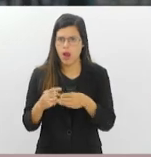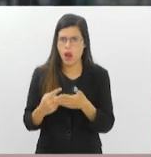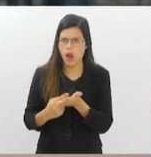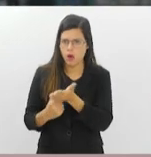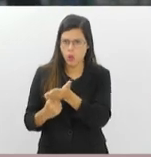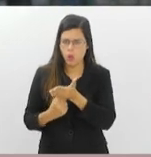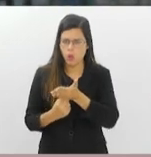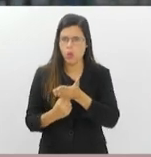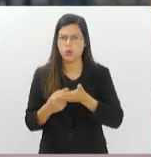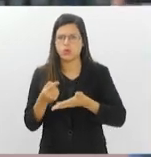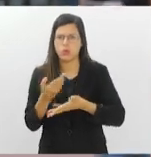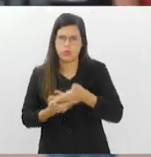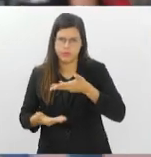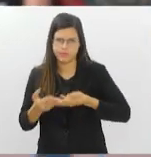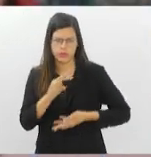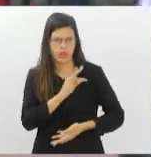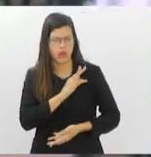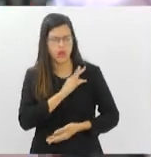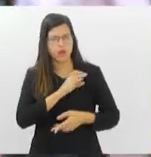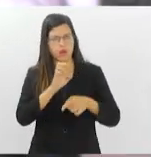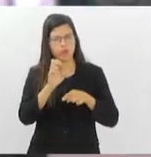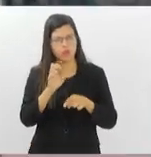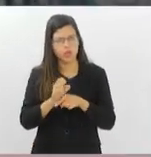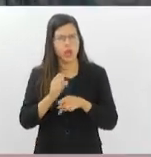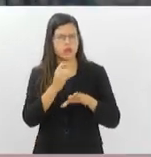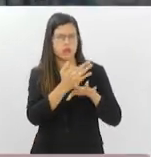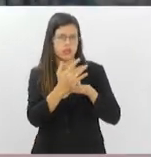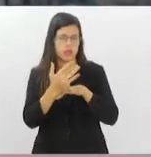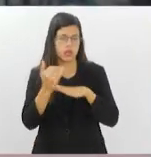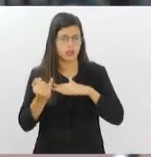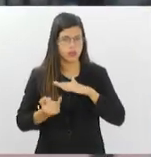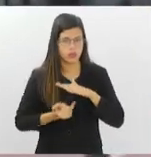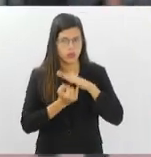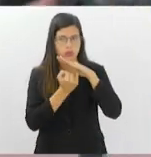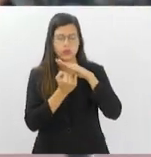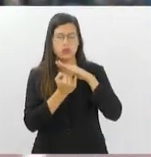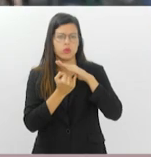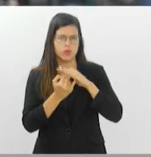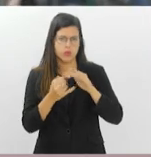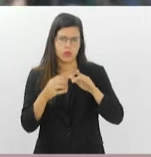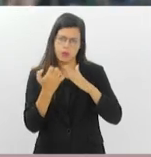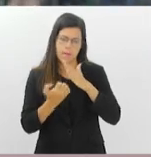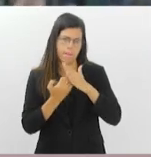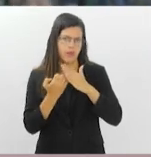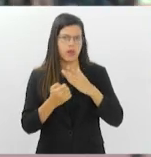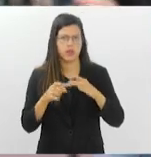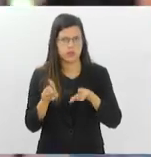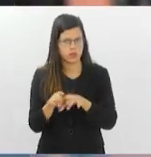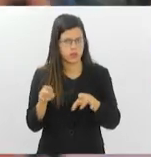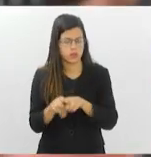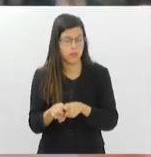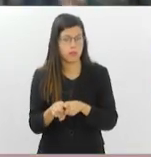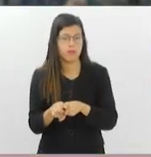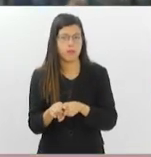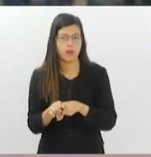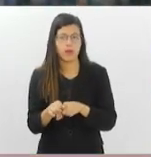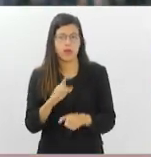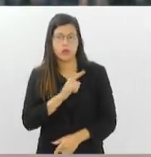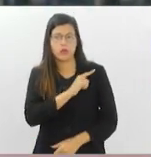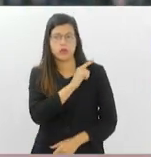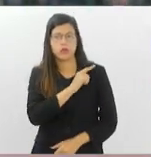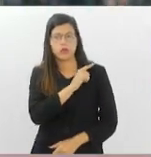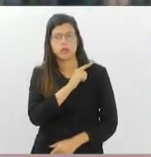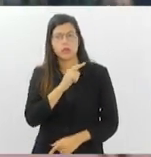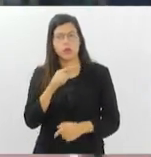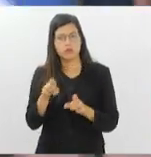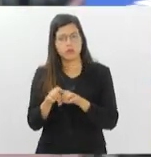técnicas com Estados municípios instituições do terceiro setor privada inclusive gestão eem órgãos